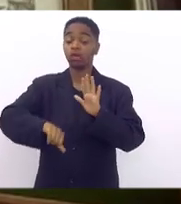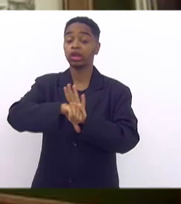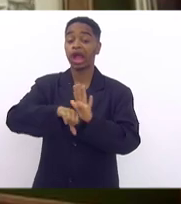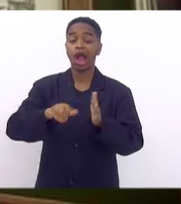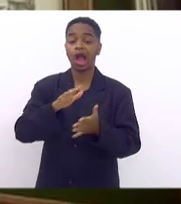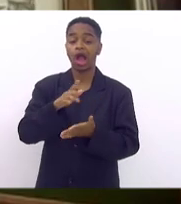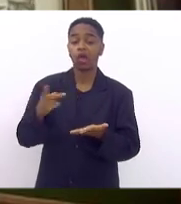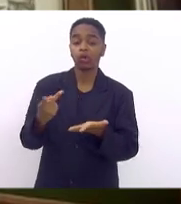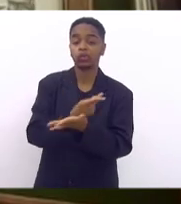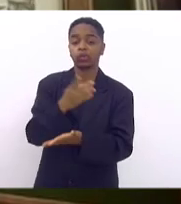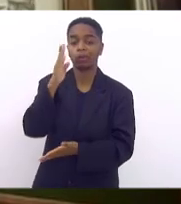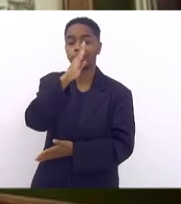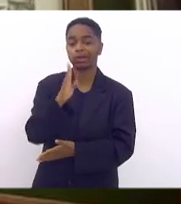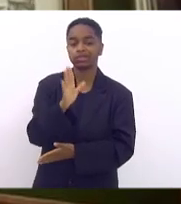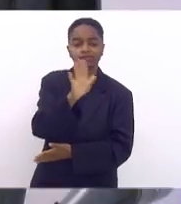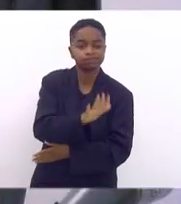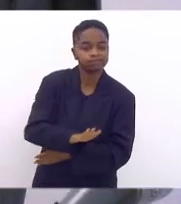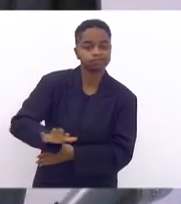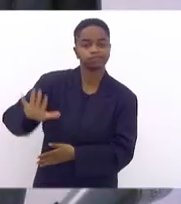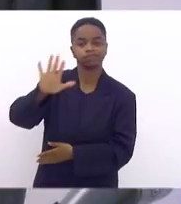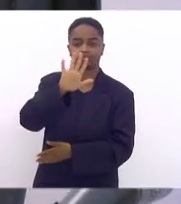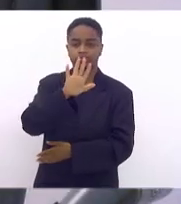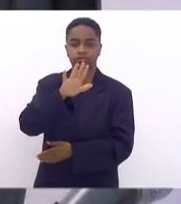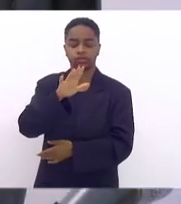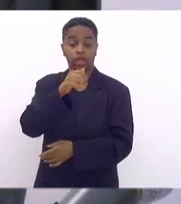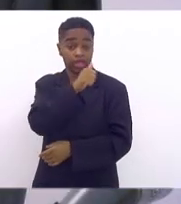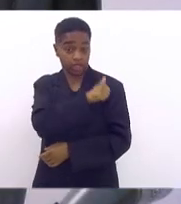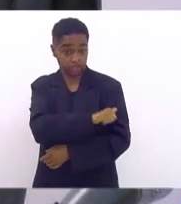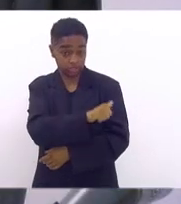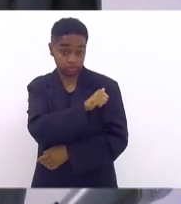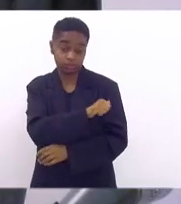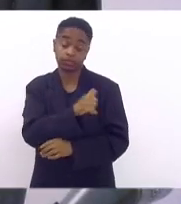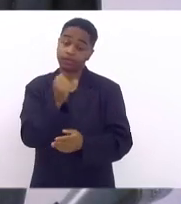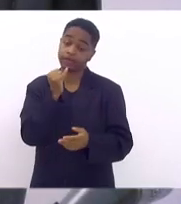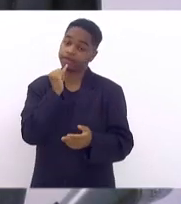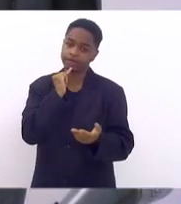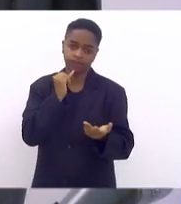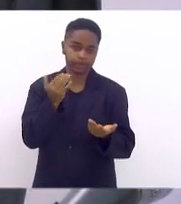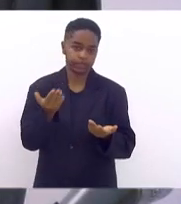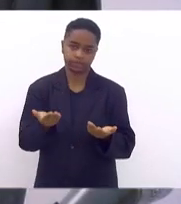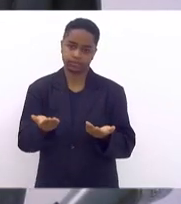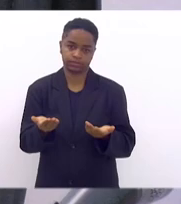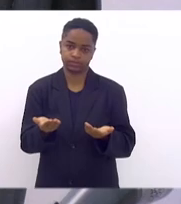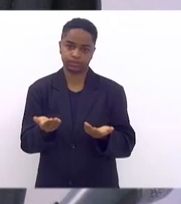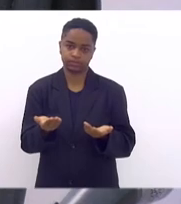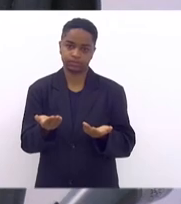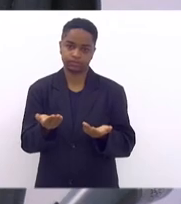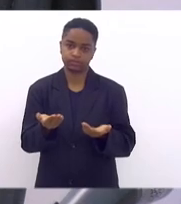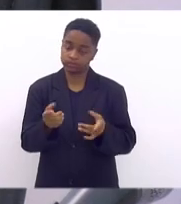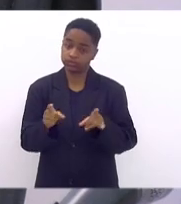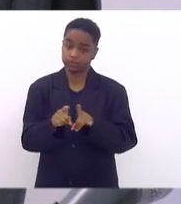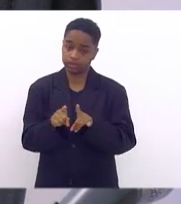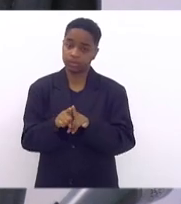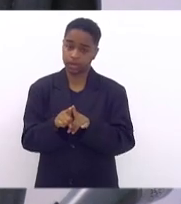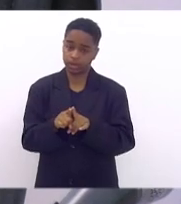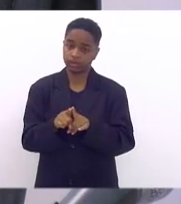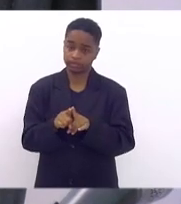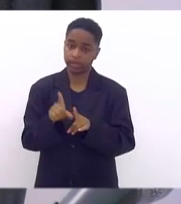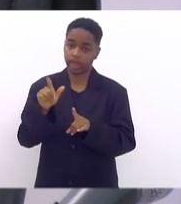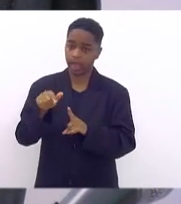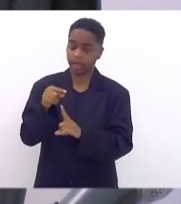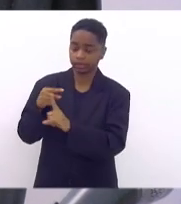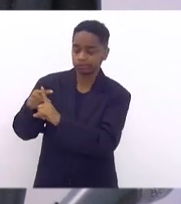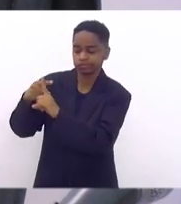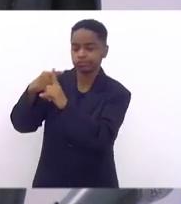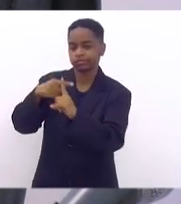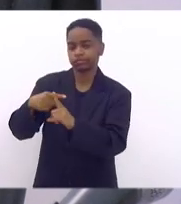Brasil inteiro, inteiro. O Rio de Janeiro, infelizmente, é um grande alvo, até porque eles